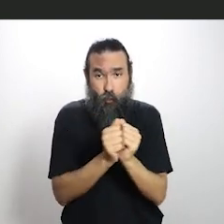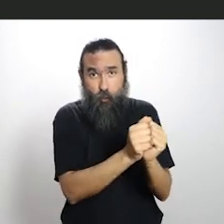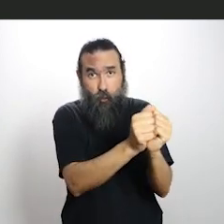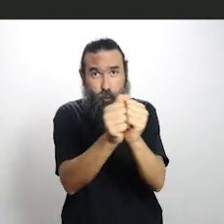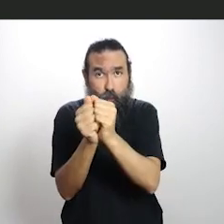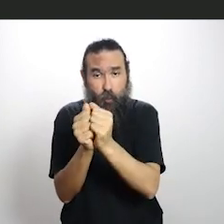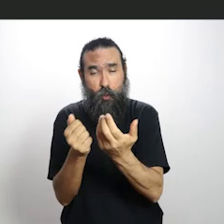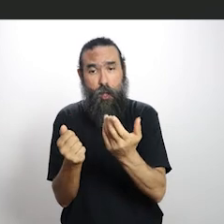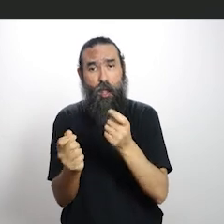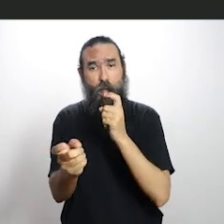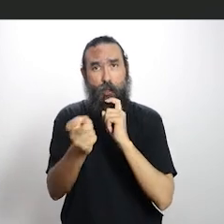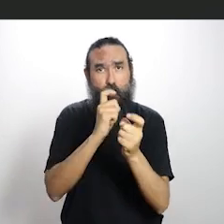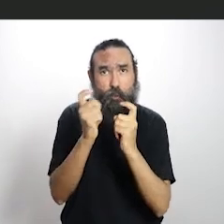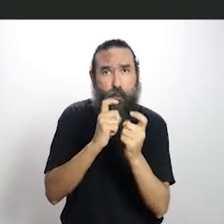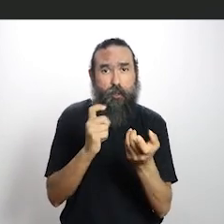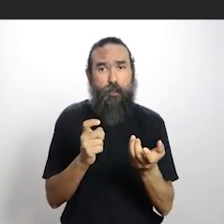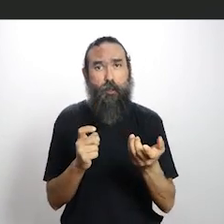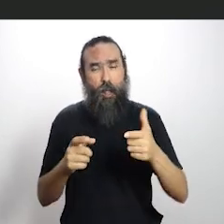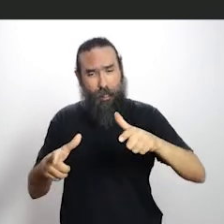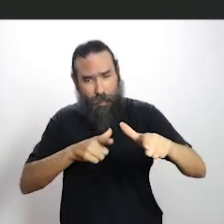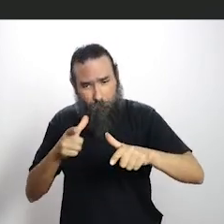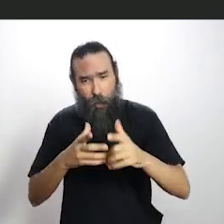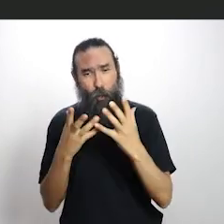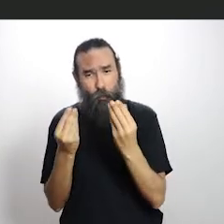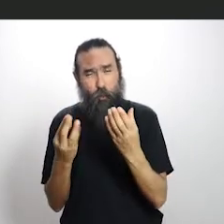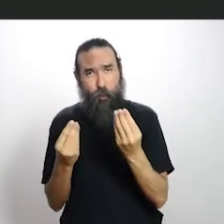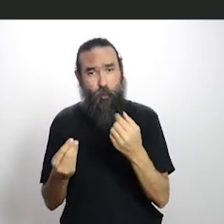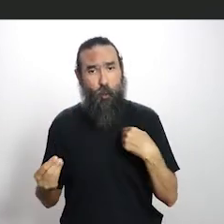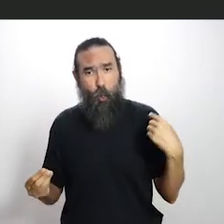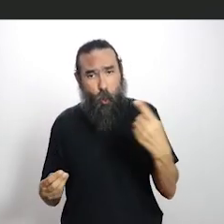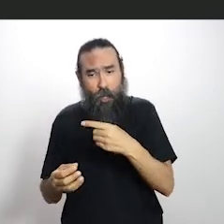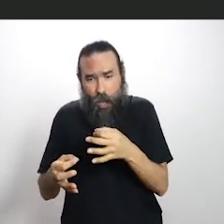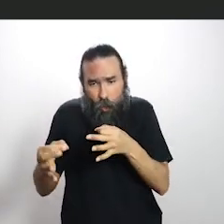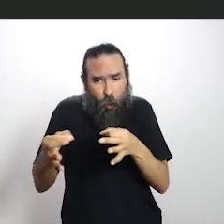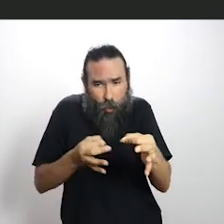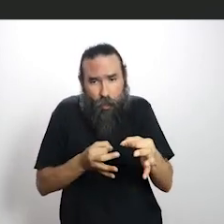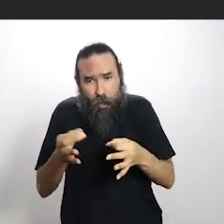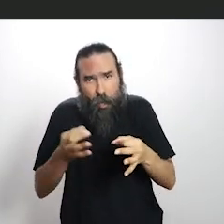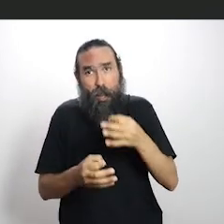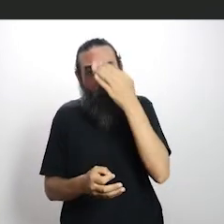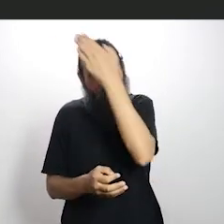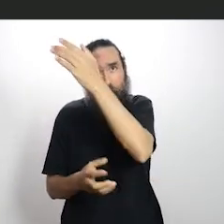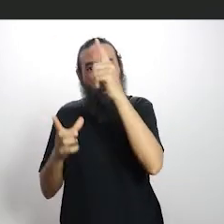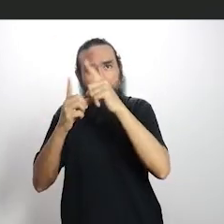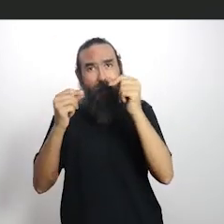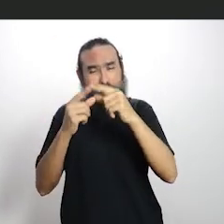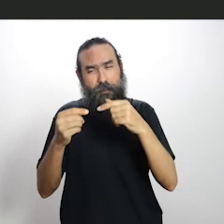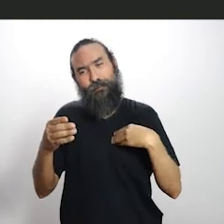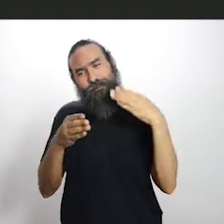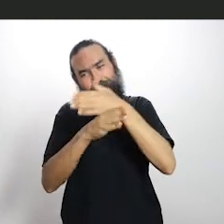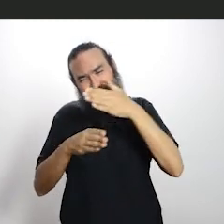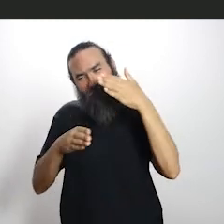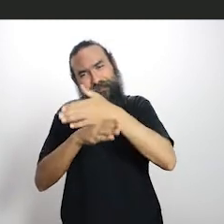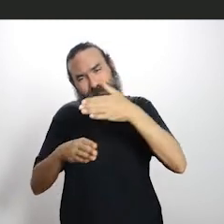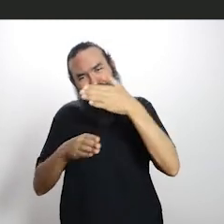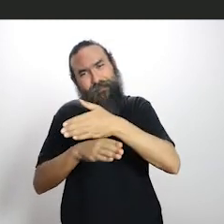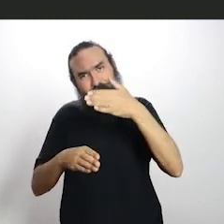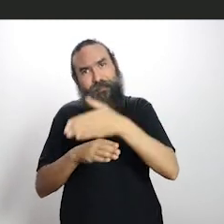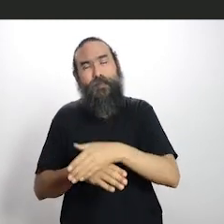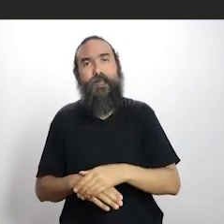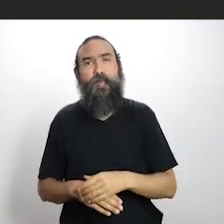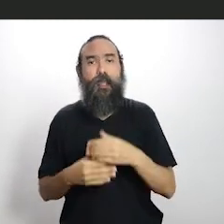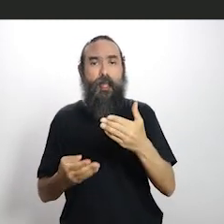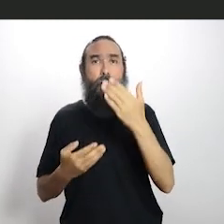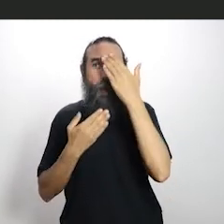no dia seguinte a aprovação da lei agradecendo ele a toda a articulação todo o empenho que ele teve na